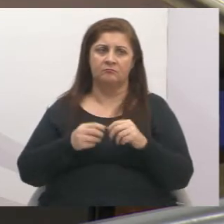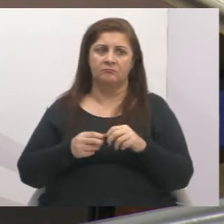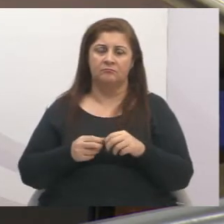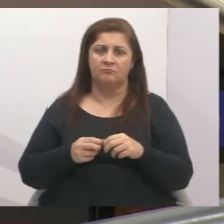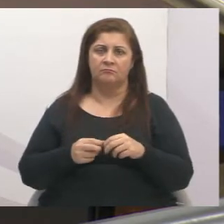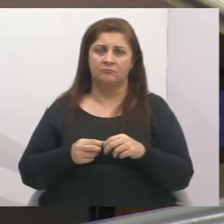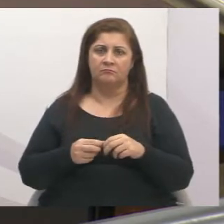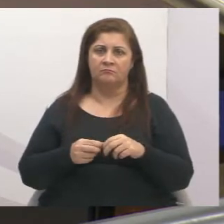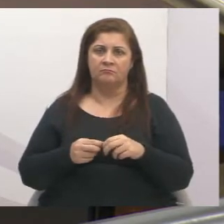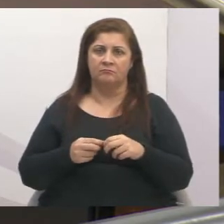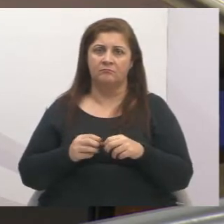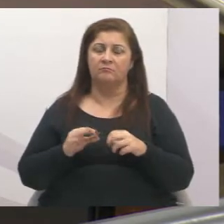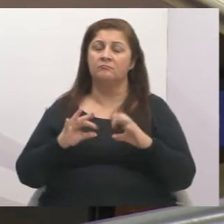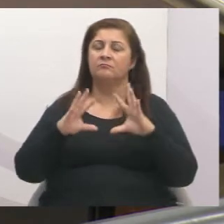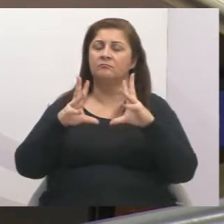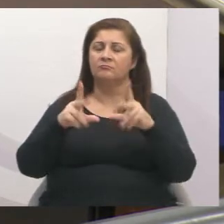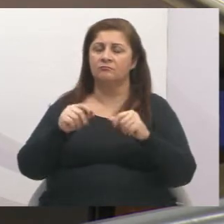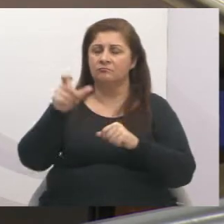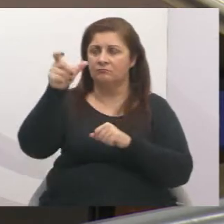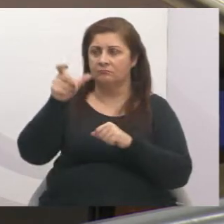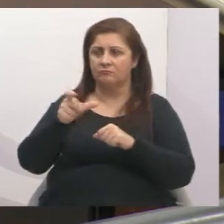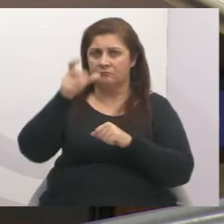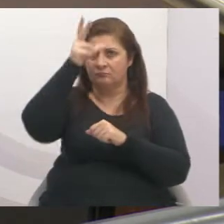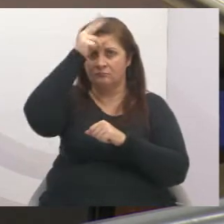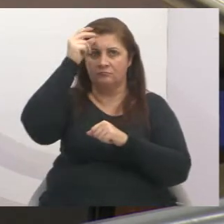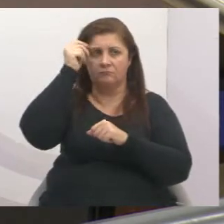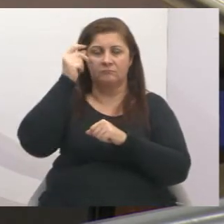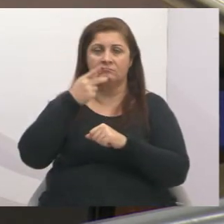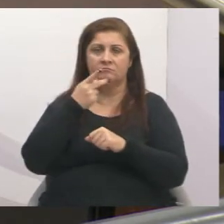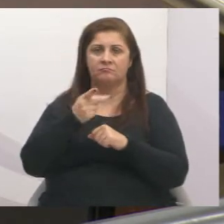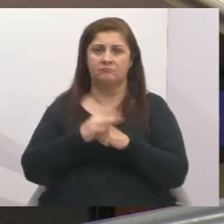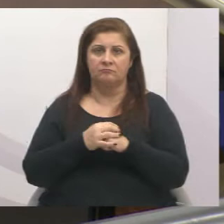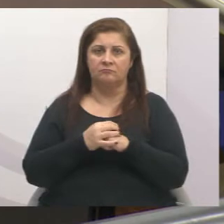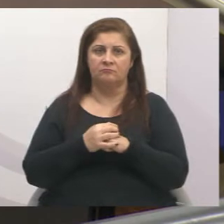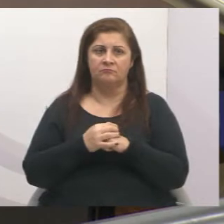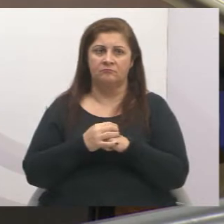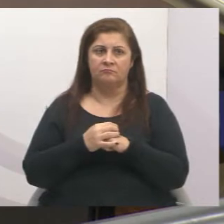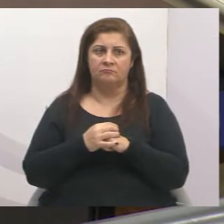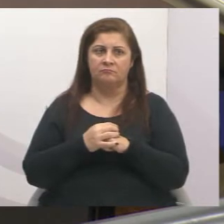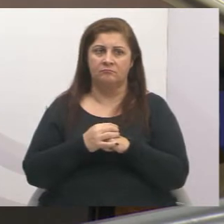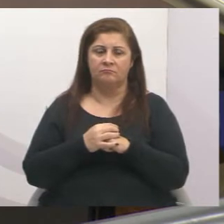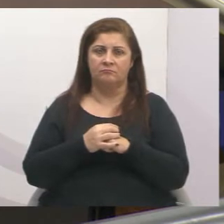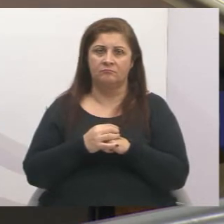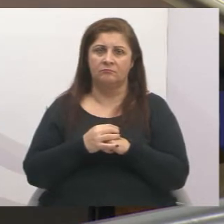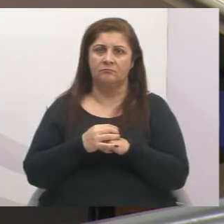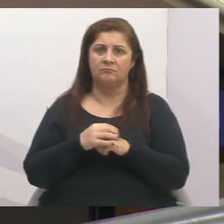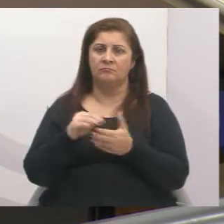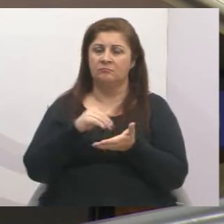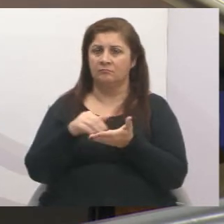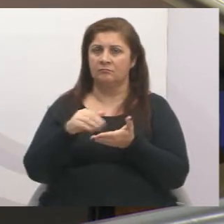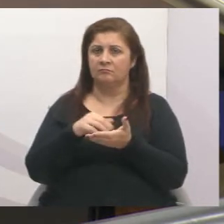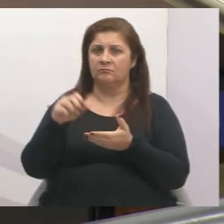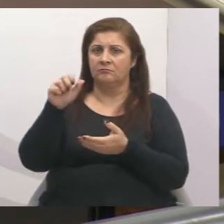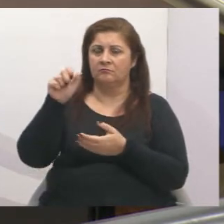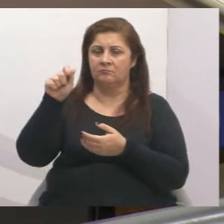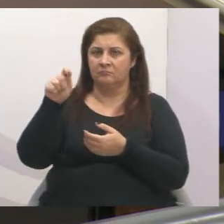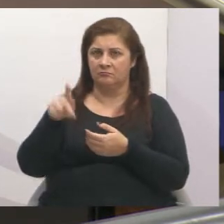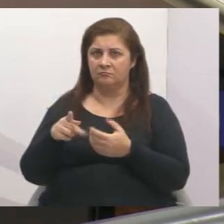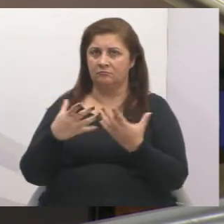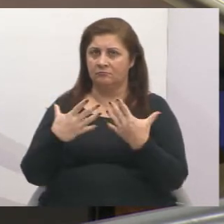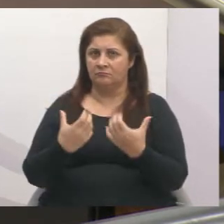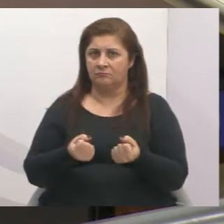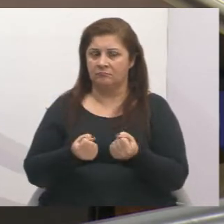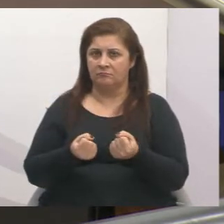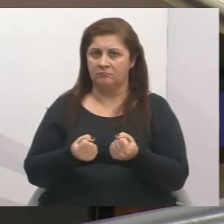de tudo aquilo que o prefeito colocou ali, de que todas as mudanças aceitas pela Secretaria de Previdência, elas